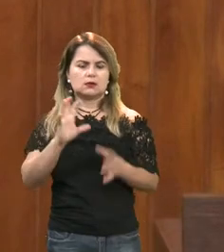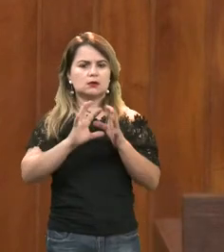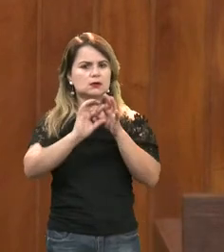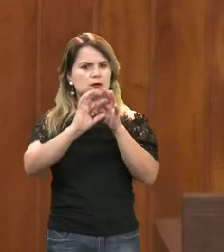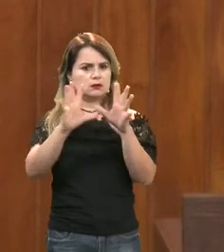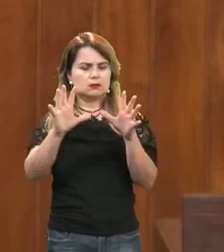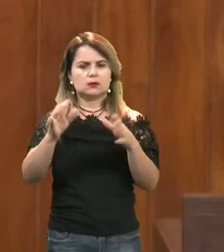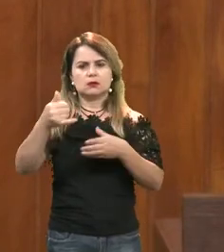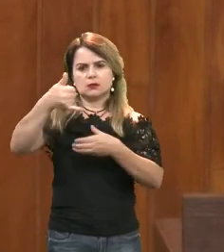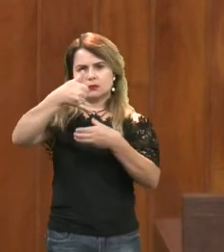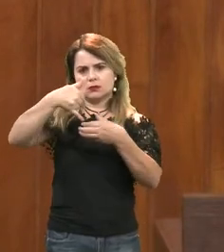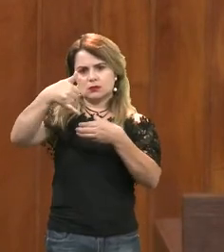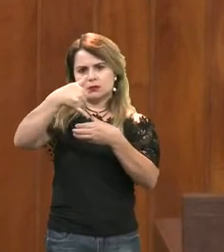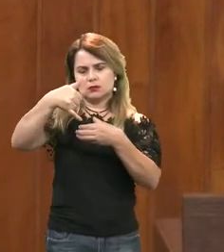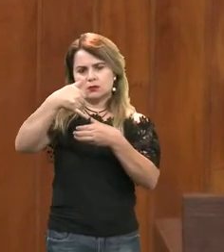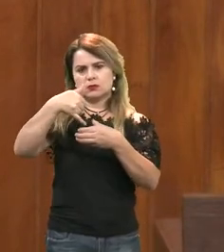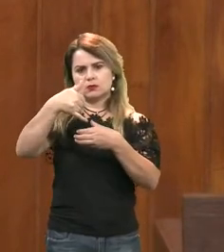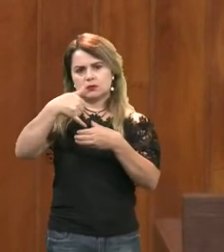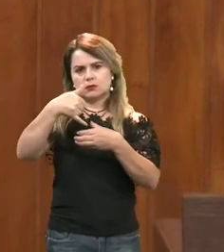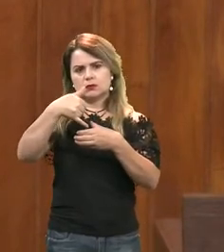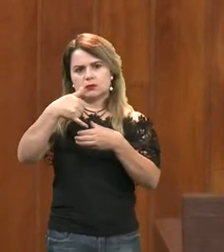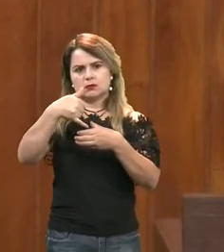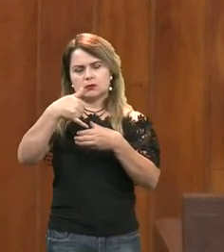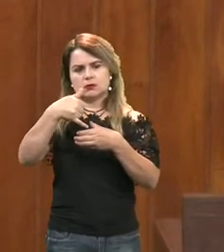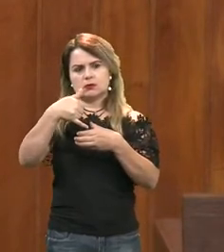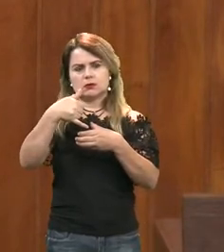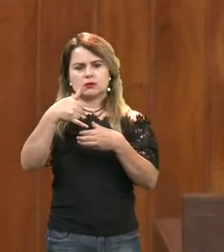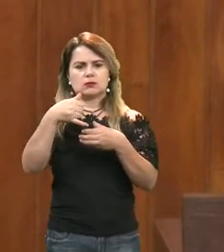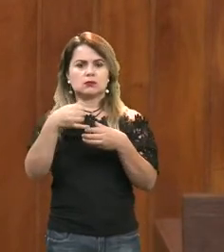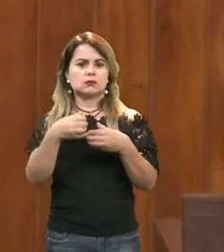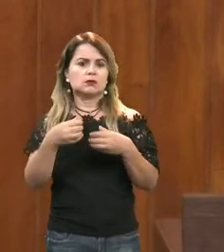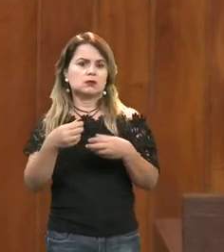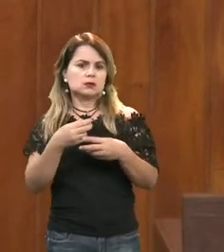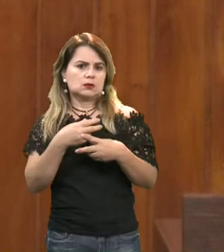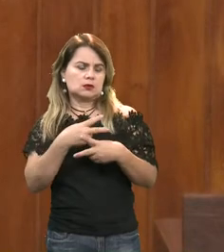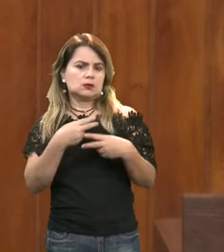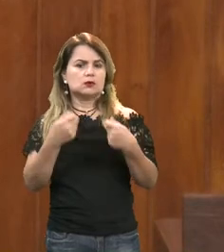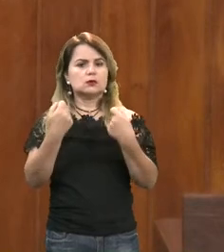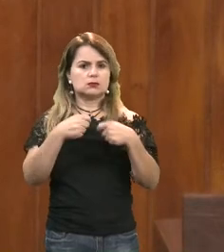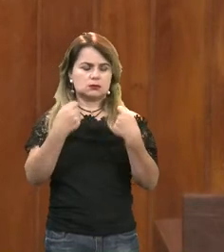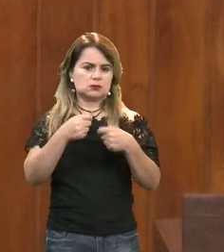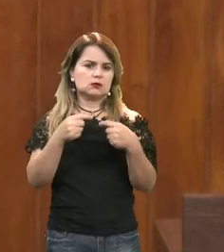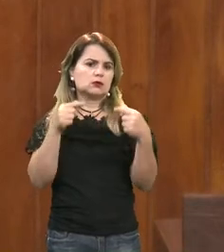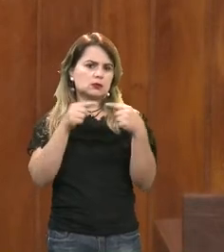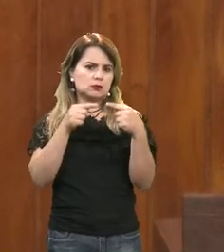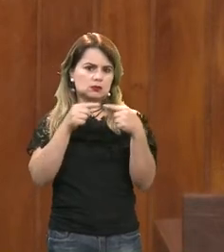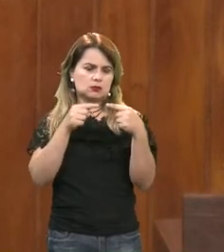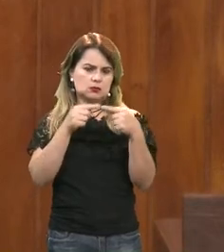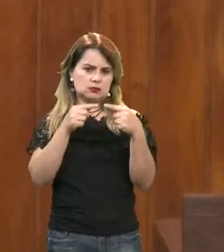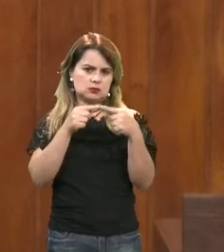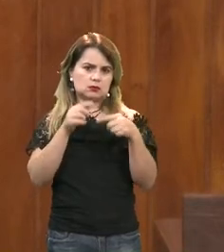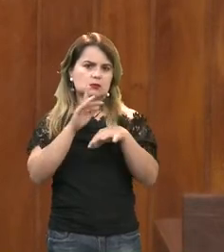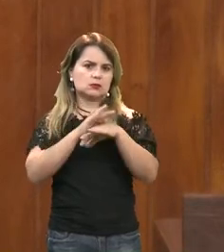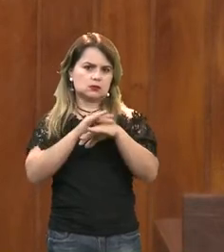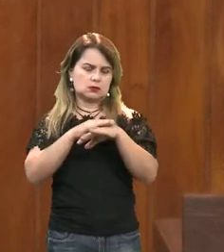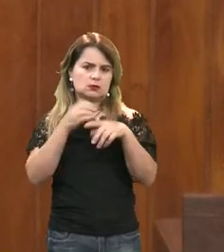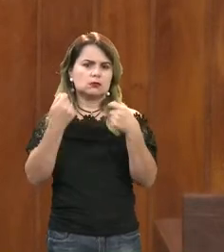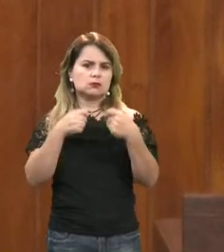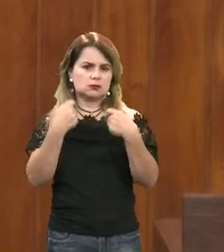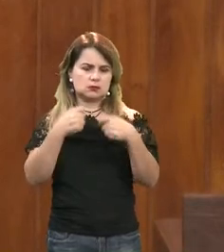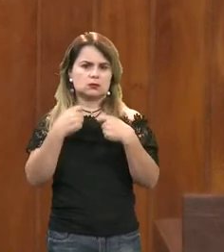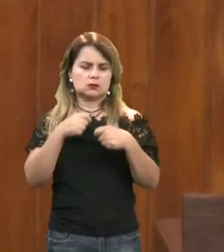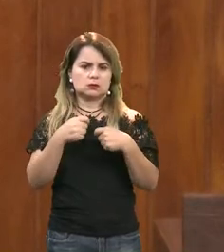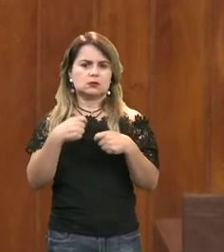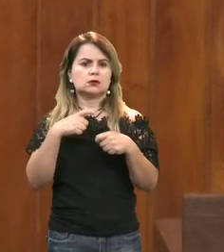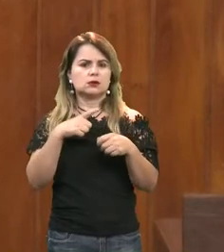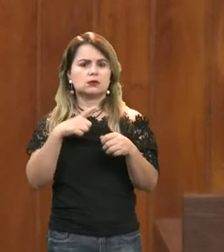com a proporção de CBD e THC, mediante a necessidade clínica e com a indicação adequada. Eu só coloquei essa